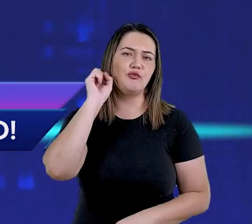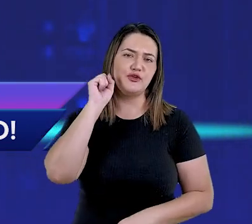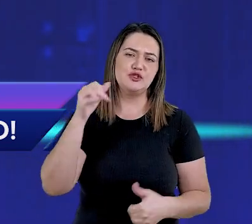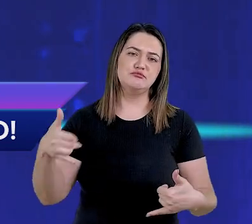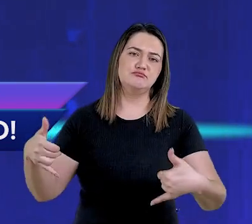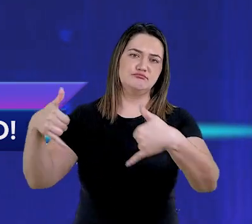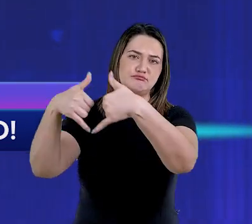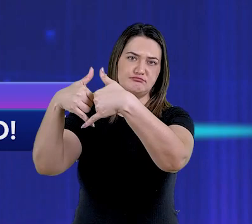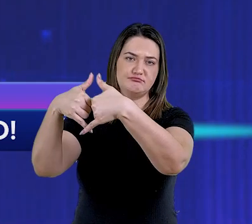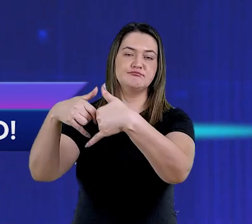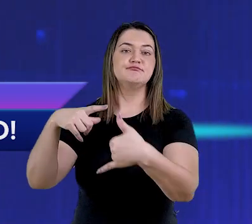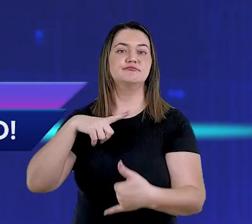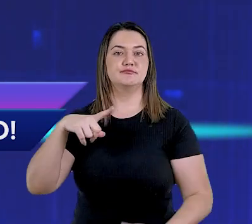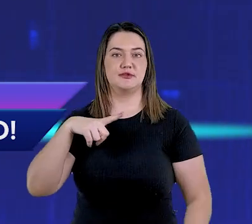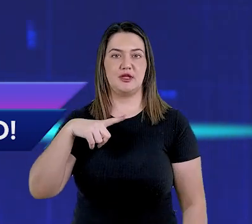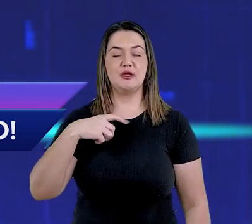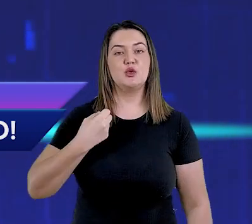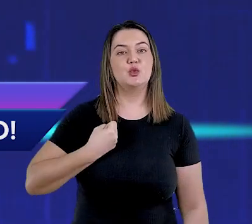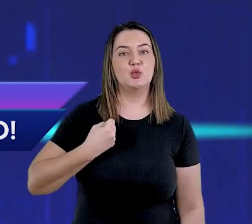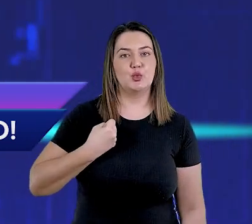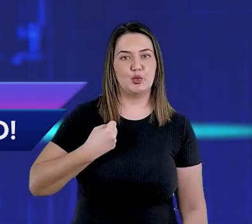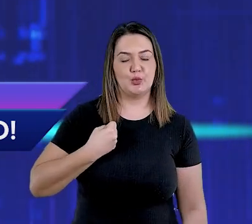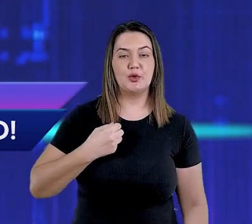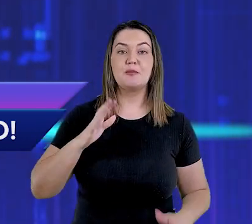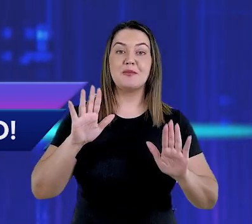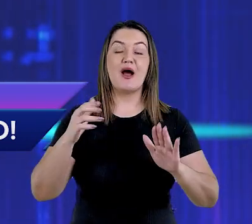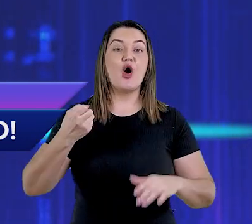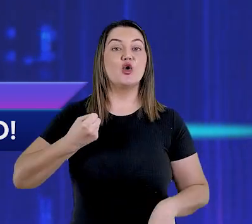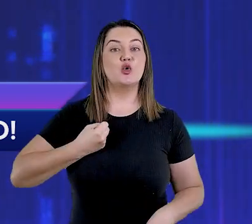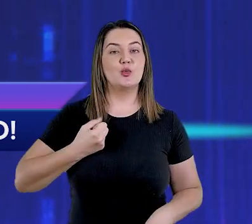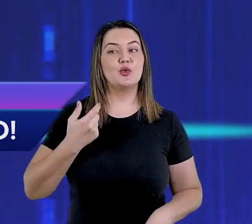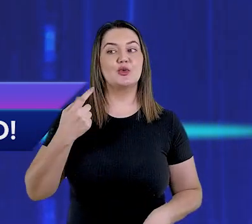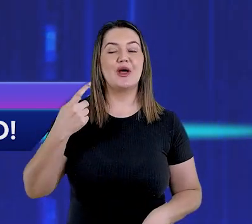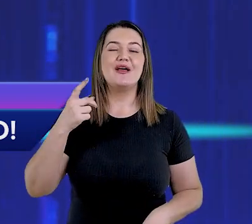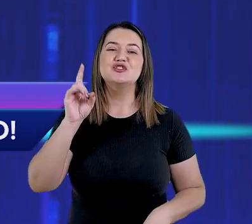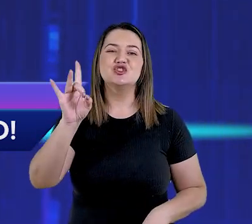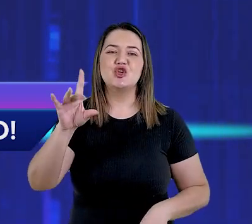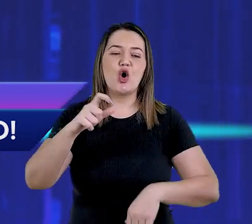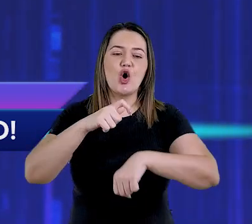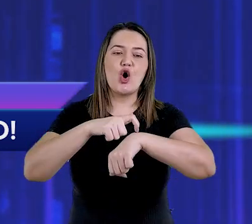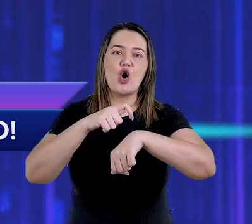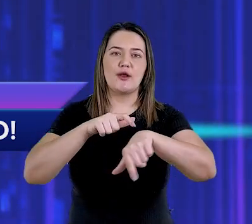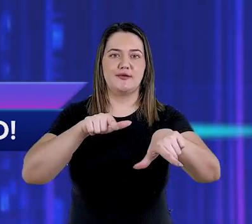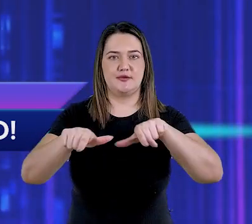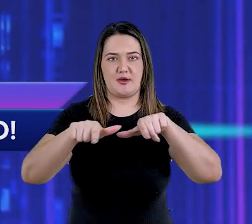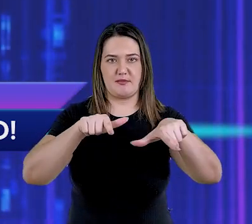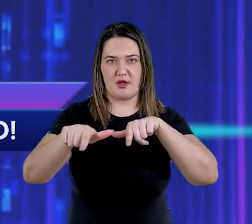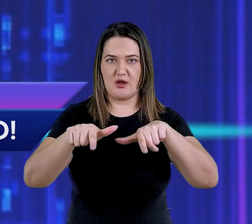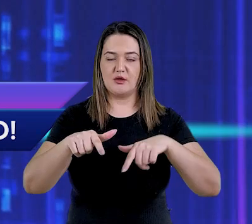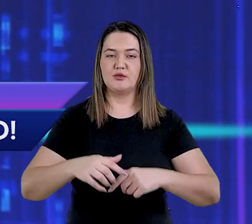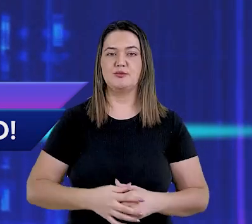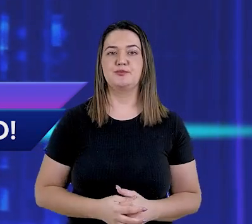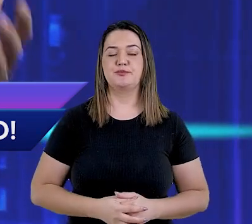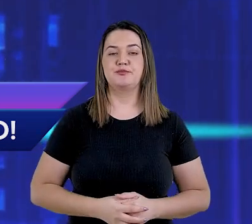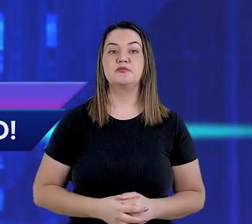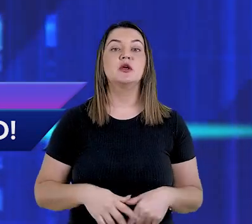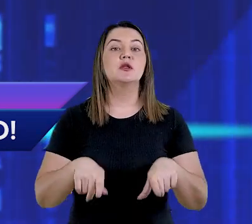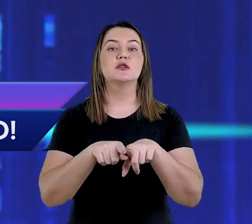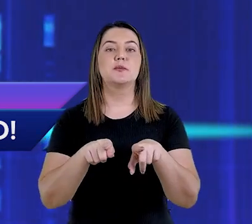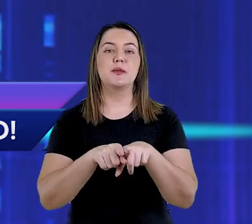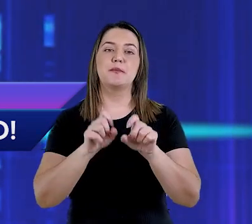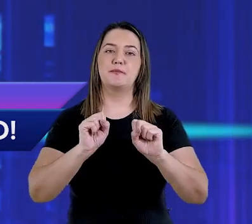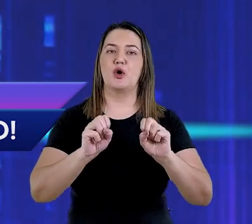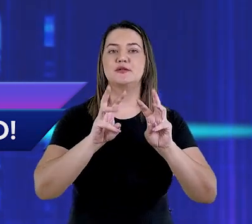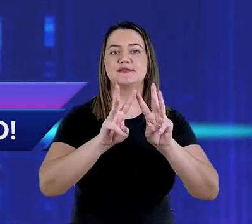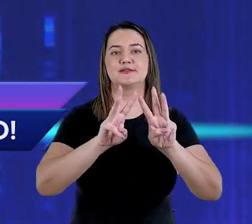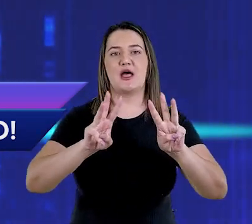21 27 31 21. Lembrando que esse número funciona de segunda a sexta-feira apenas em horário comercial. Ou você pode ir